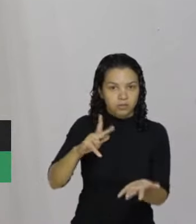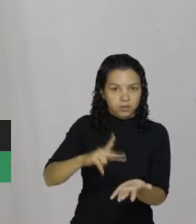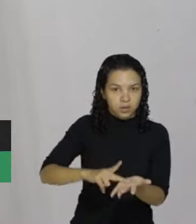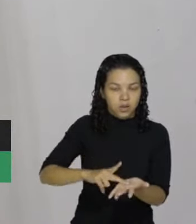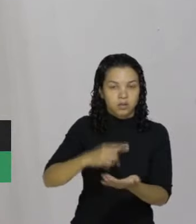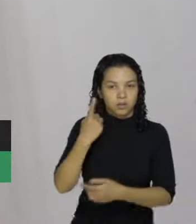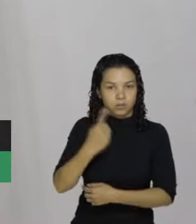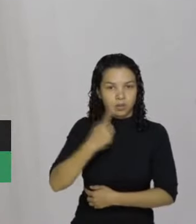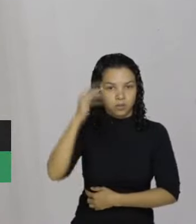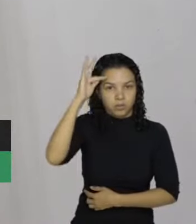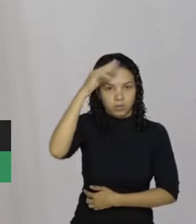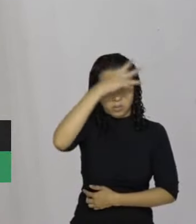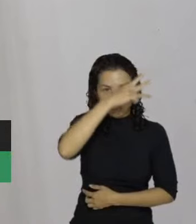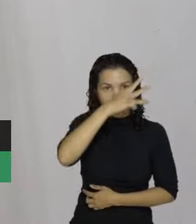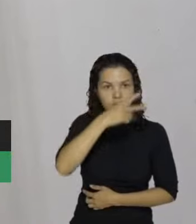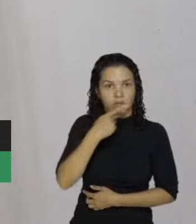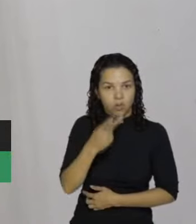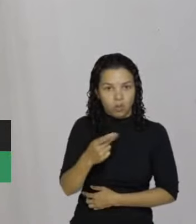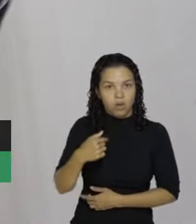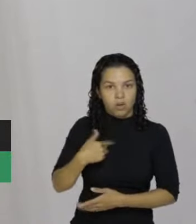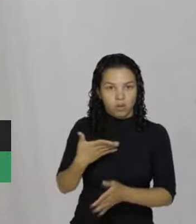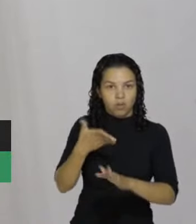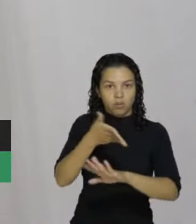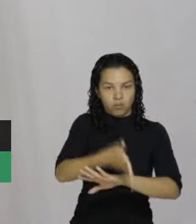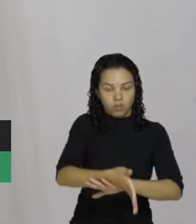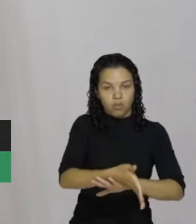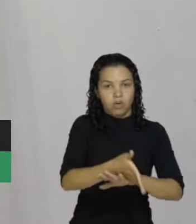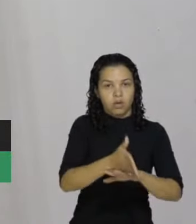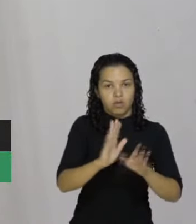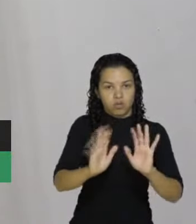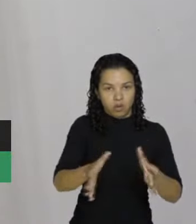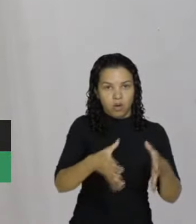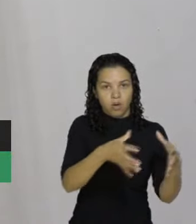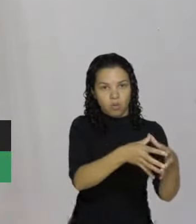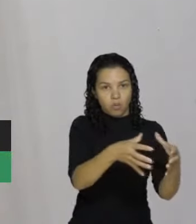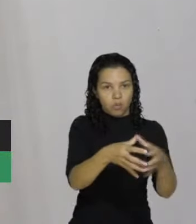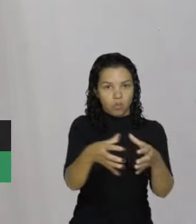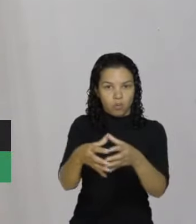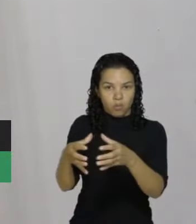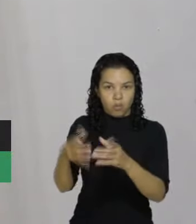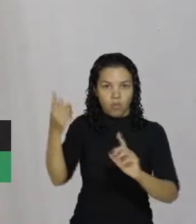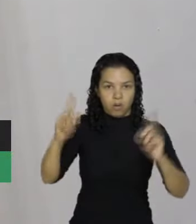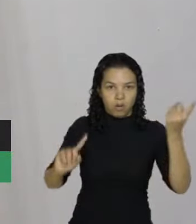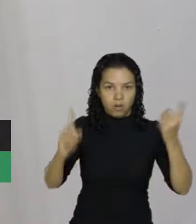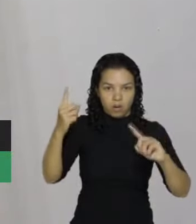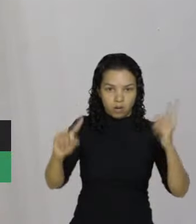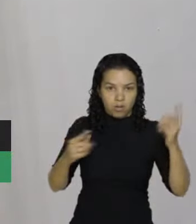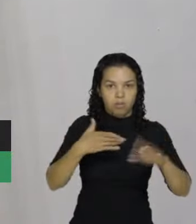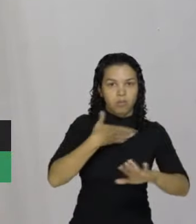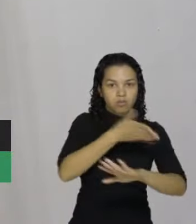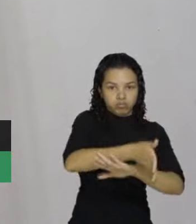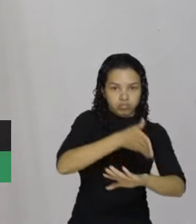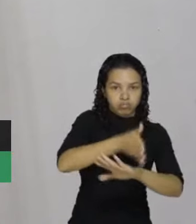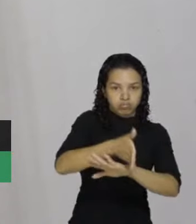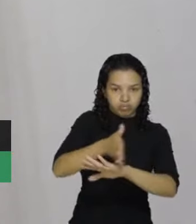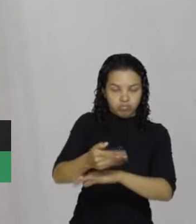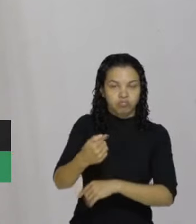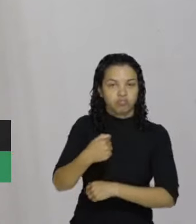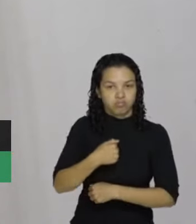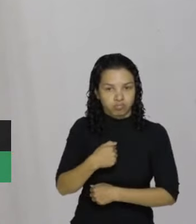da Luz falou, realmente estive presente em várias atividades do carnaval durante esses dias,